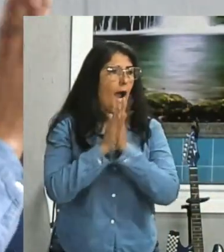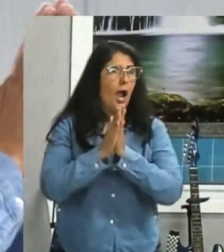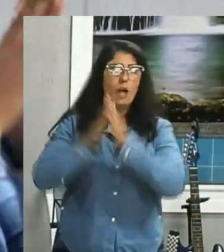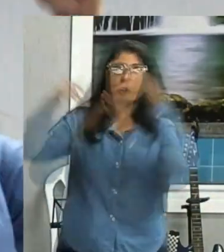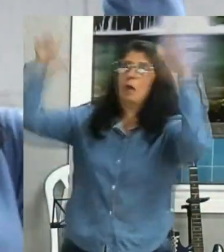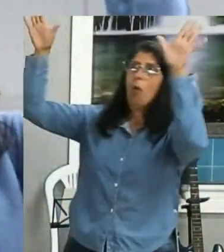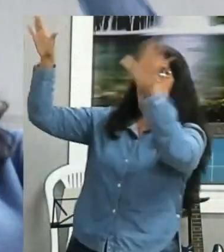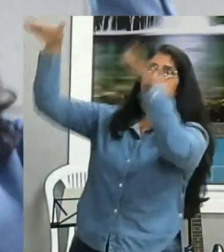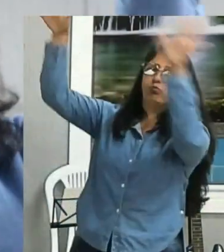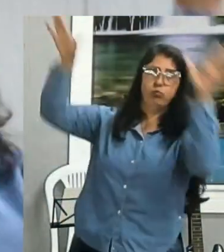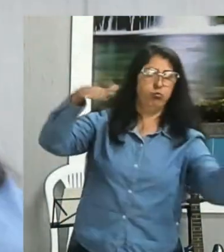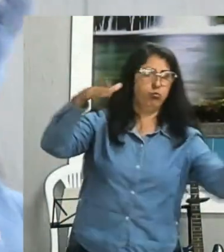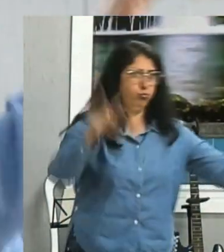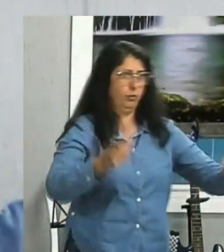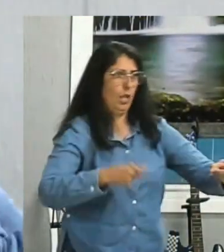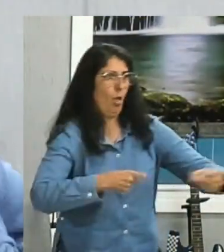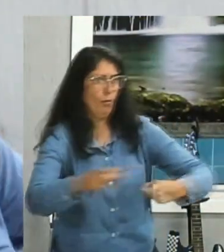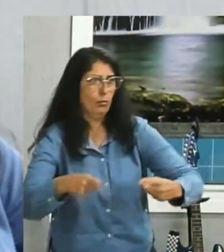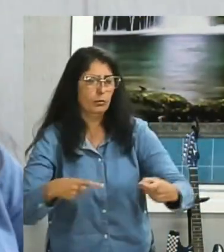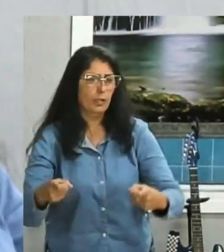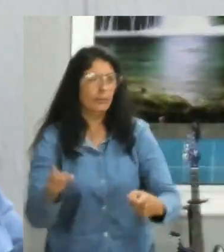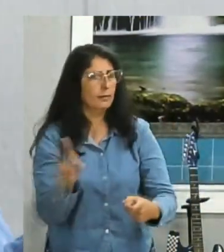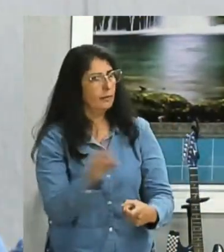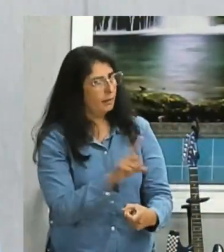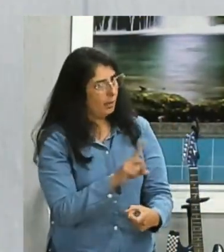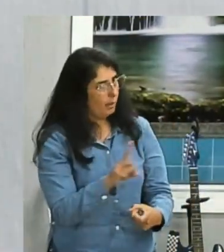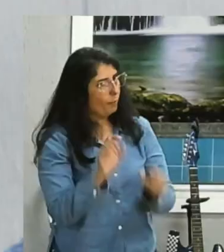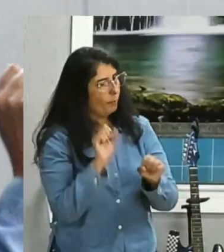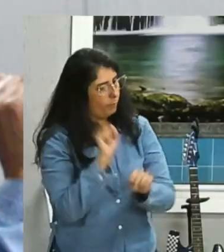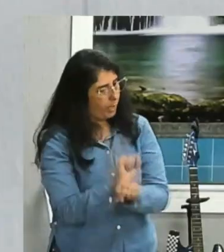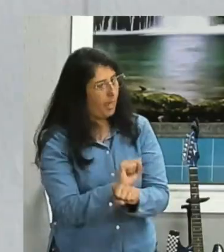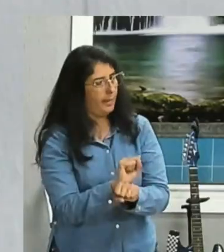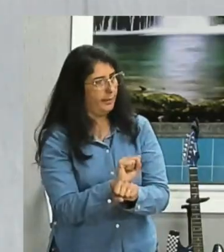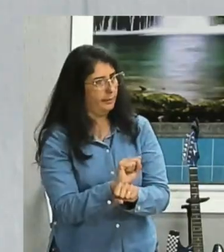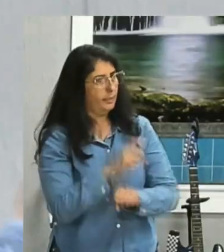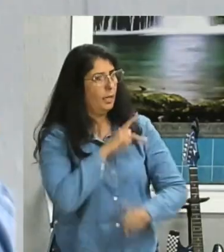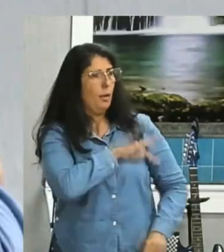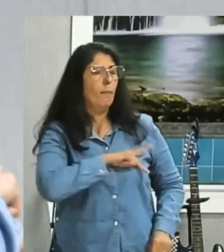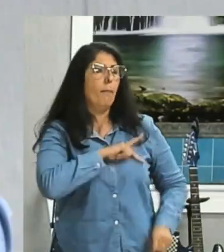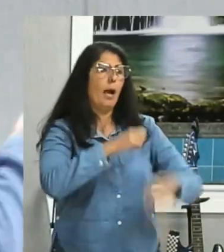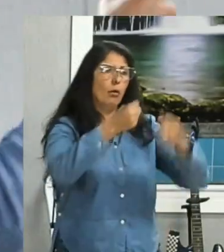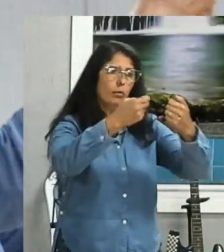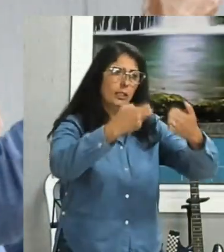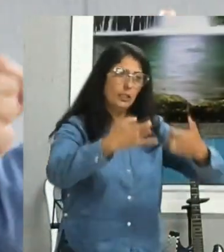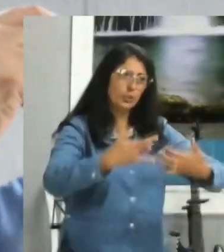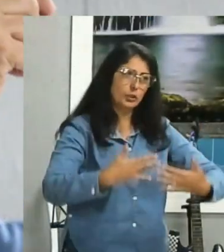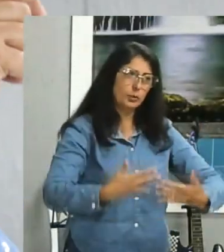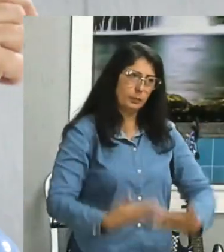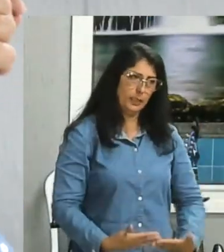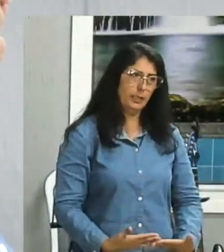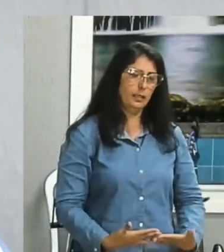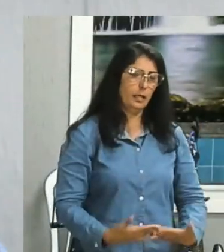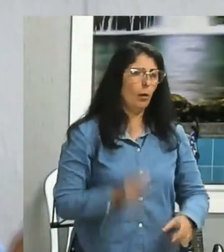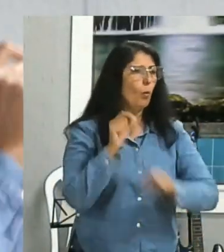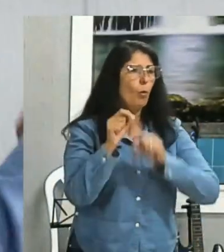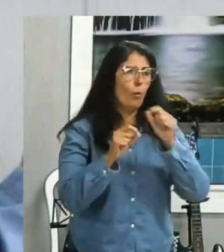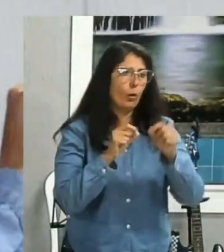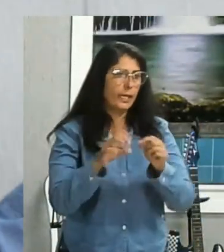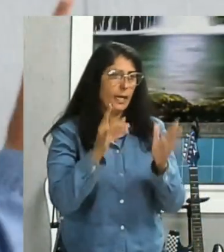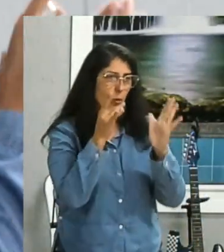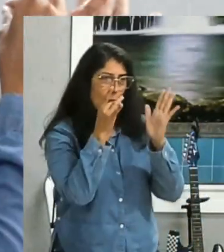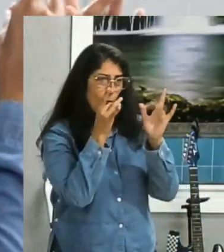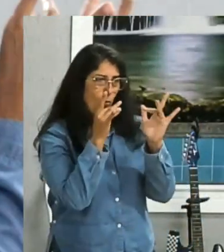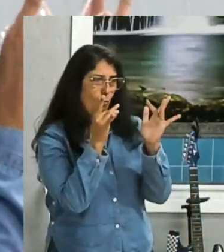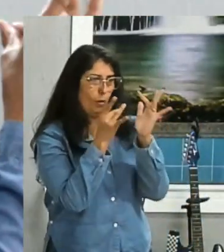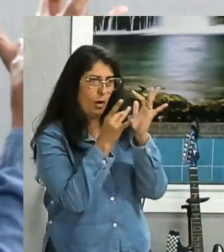isso. Paulo vai dizer, na sua carta aos Tessalonicenses, que o anticristo vai ser